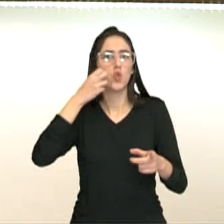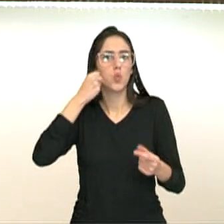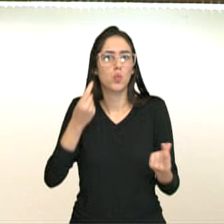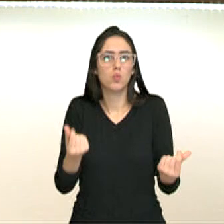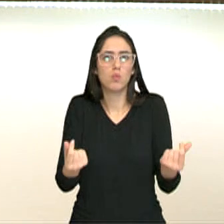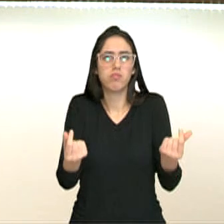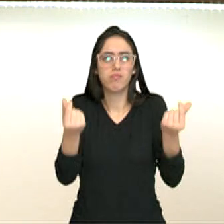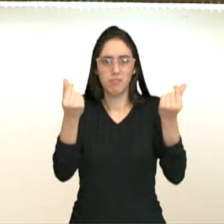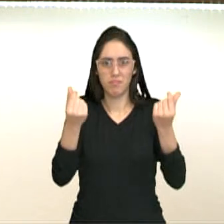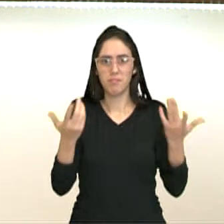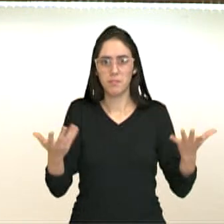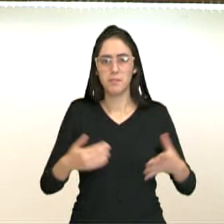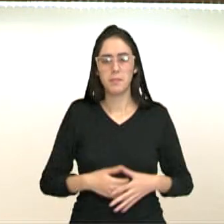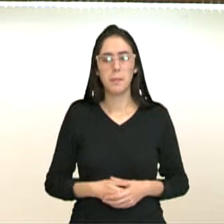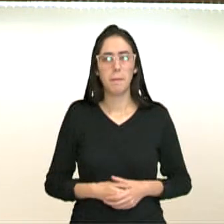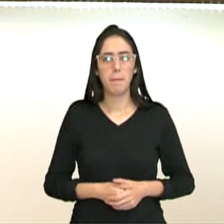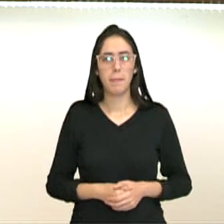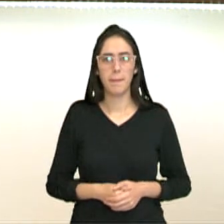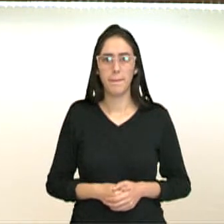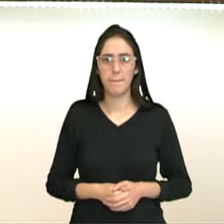um estilo de vida.